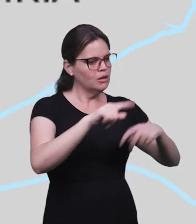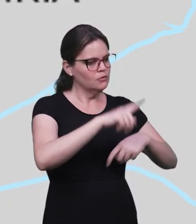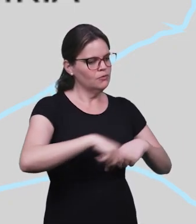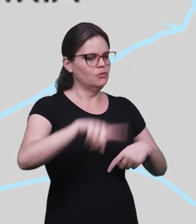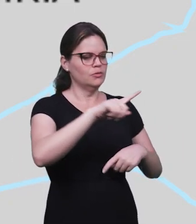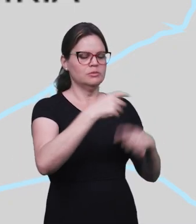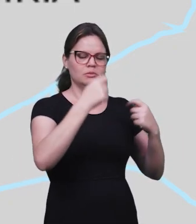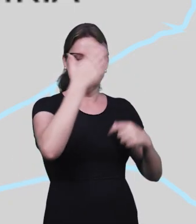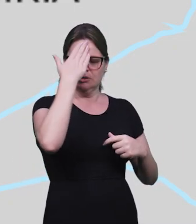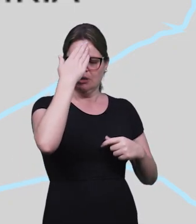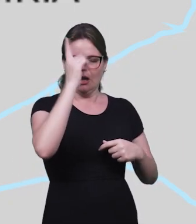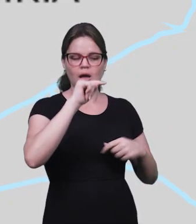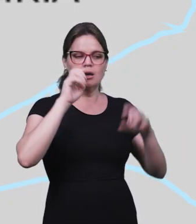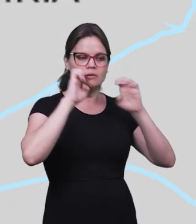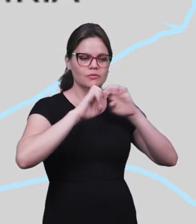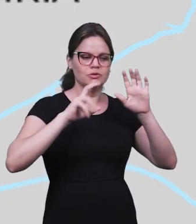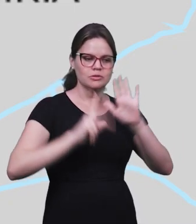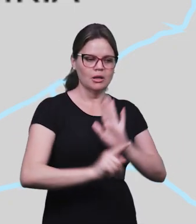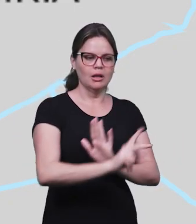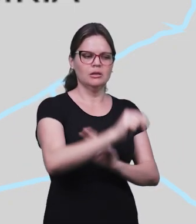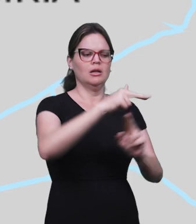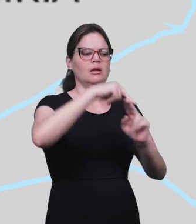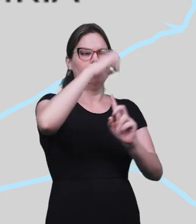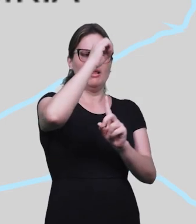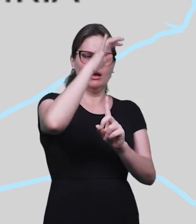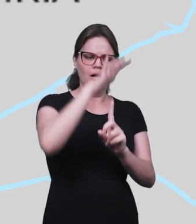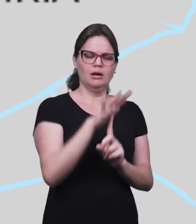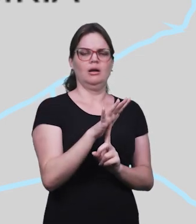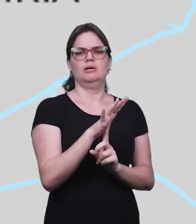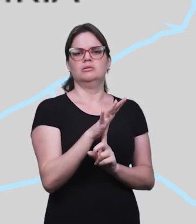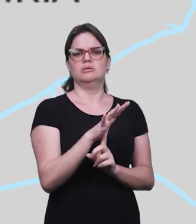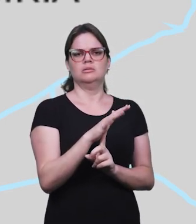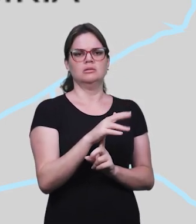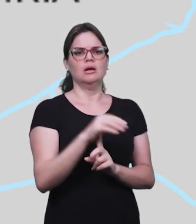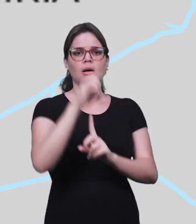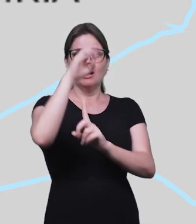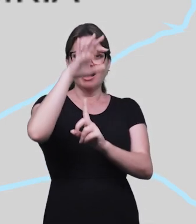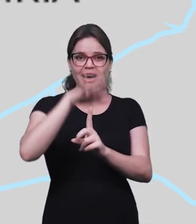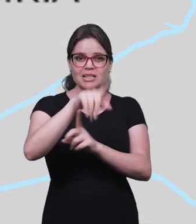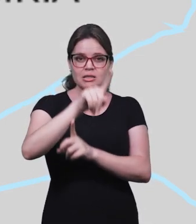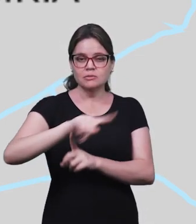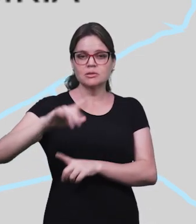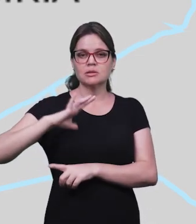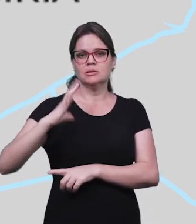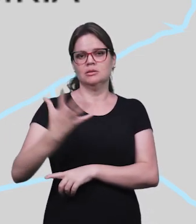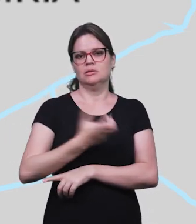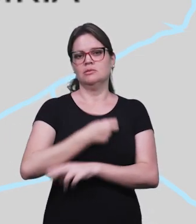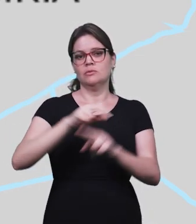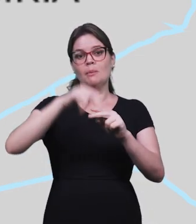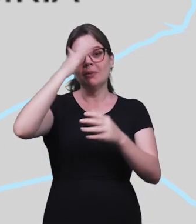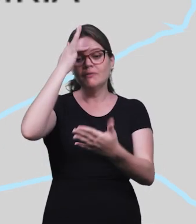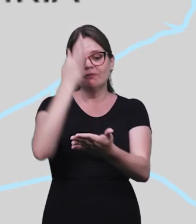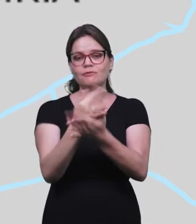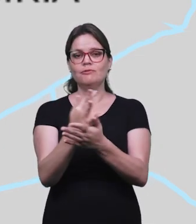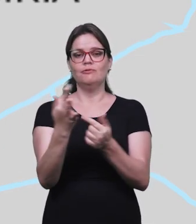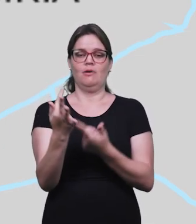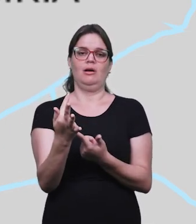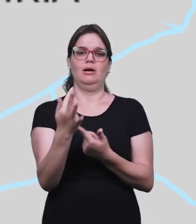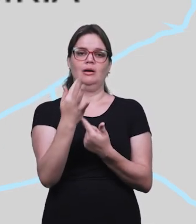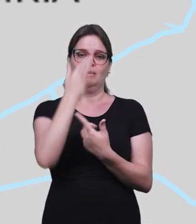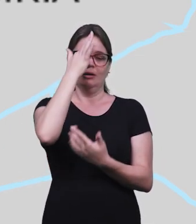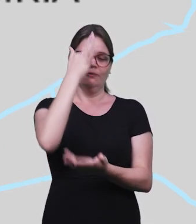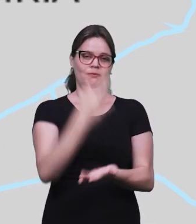que o pastor Antônio Carlos falou muito bem aqui, é pela graça, né? Pela graça sois salvos mediante